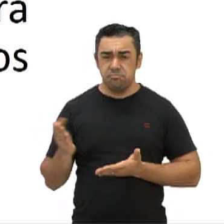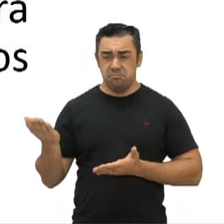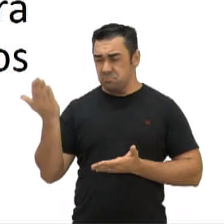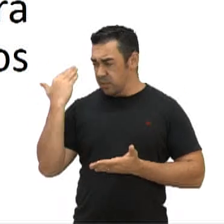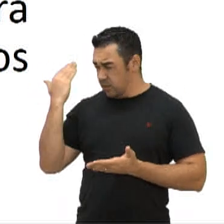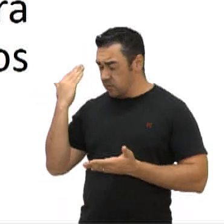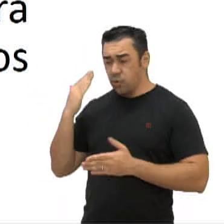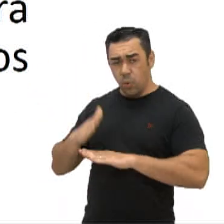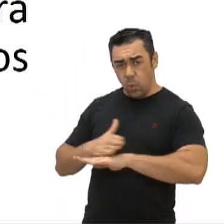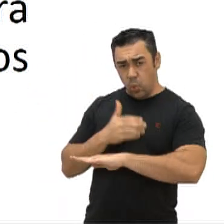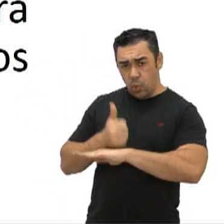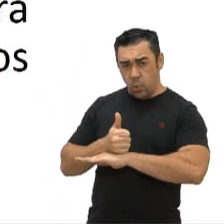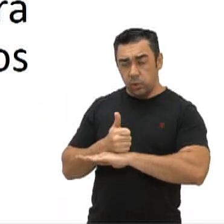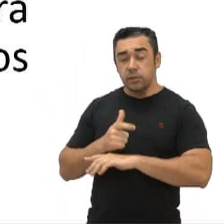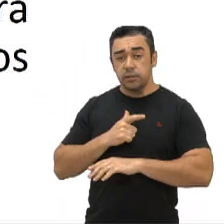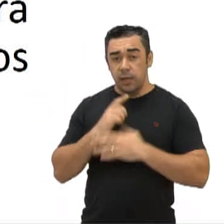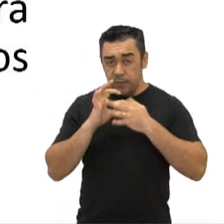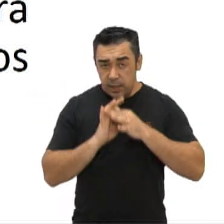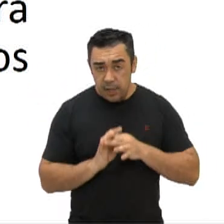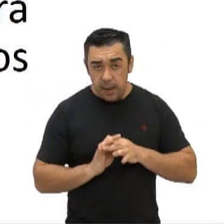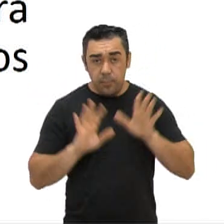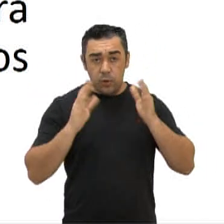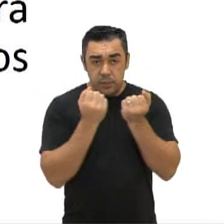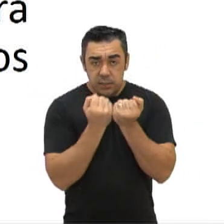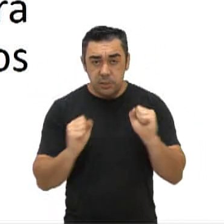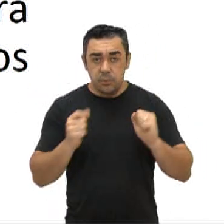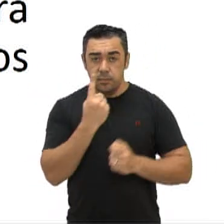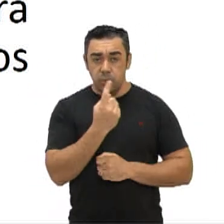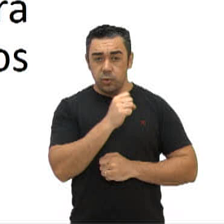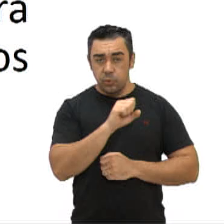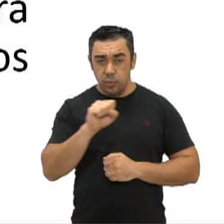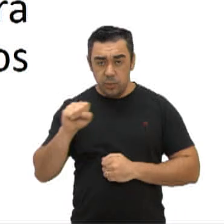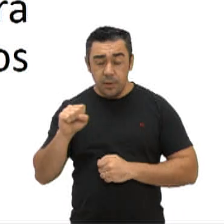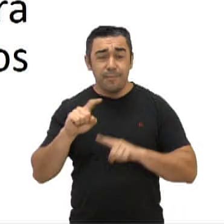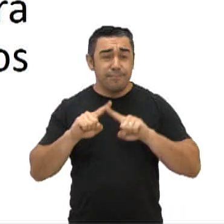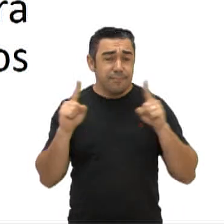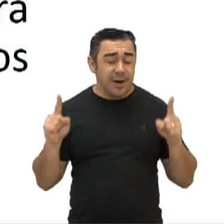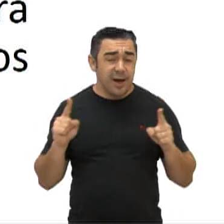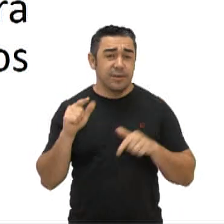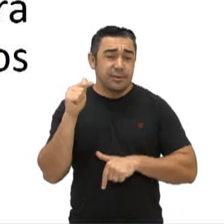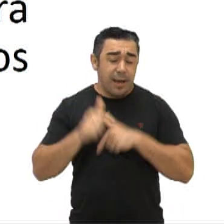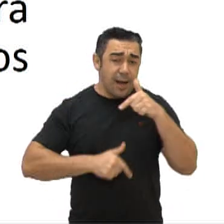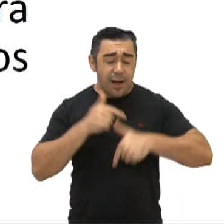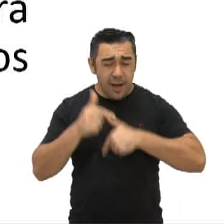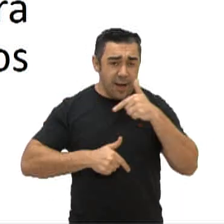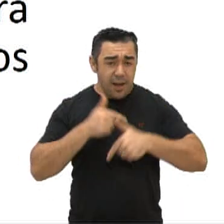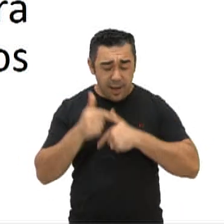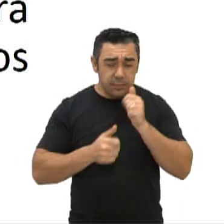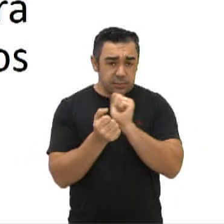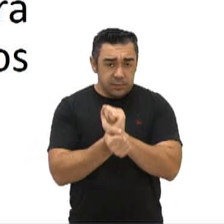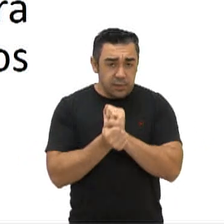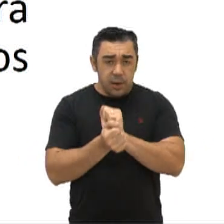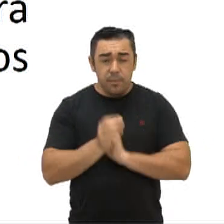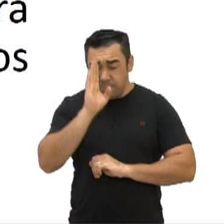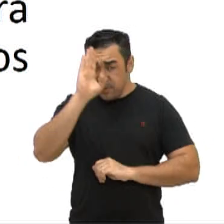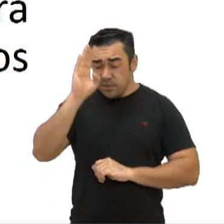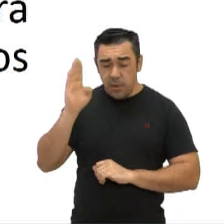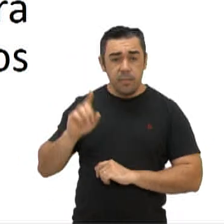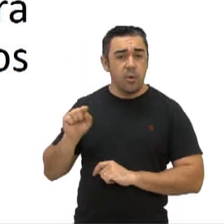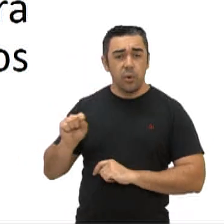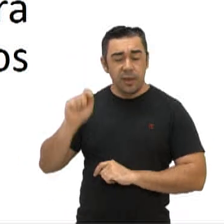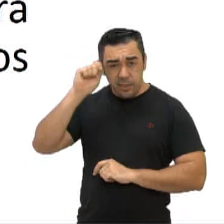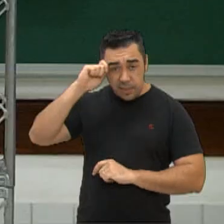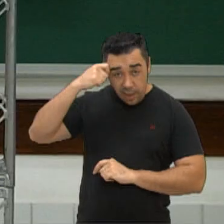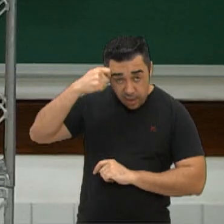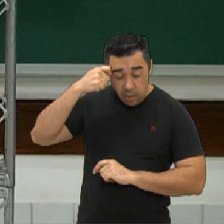época colonial, foi abolida em 1888 e mesmo abolida, essa mão de obra escrava, principalmente de origem africana, ela